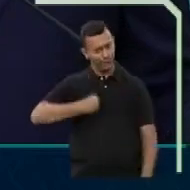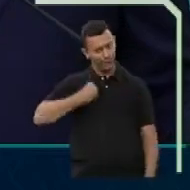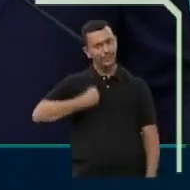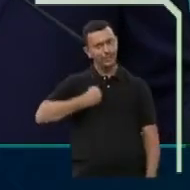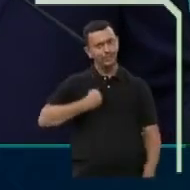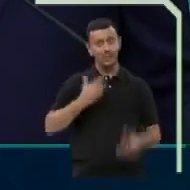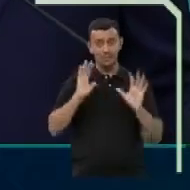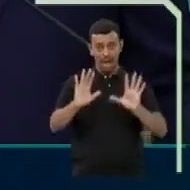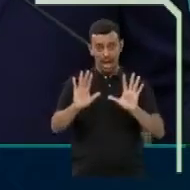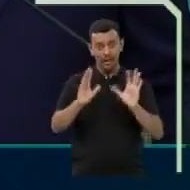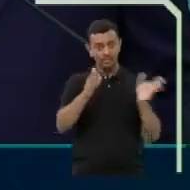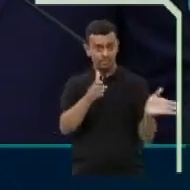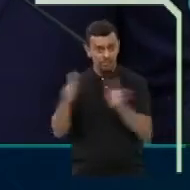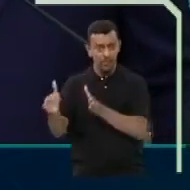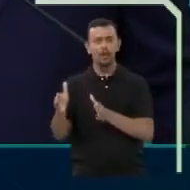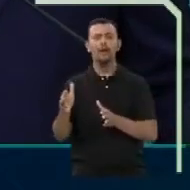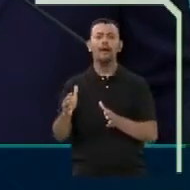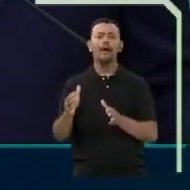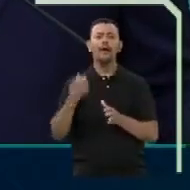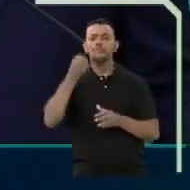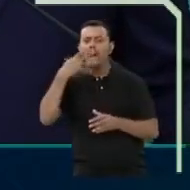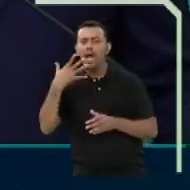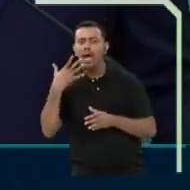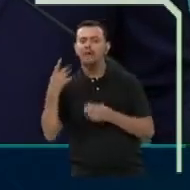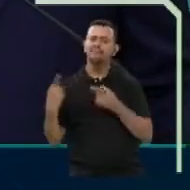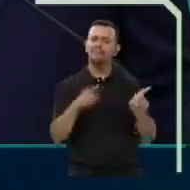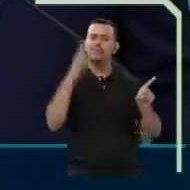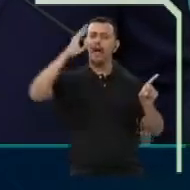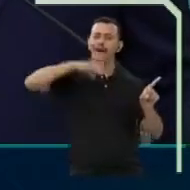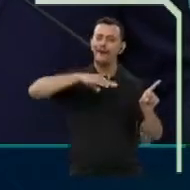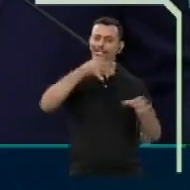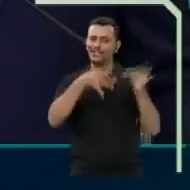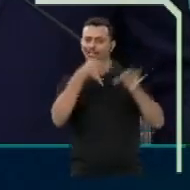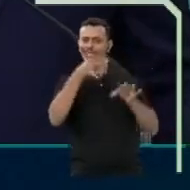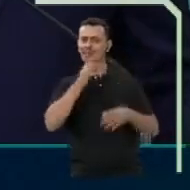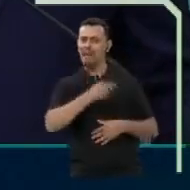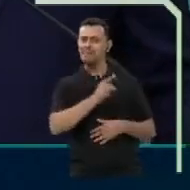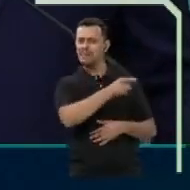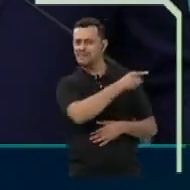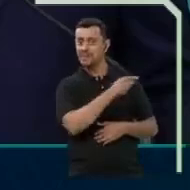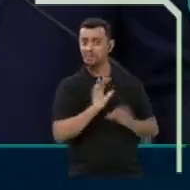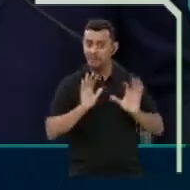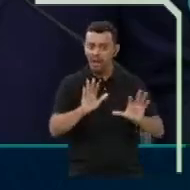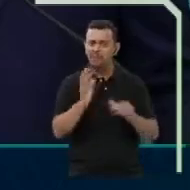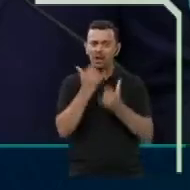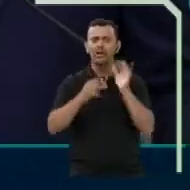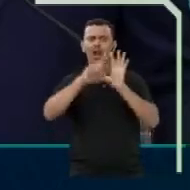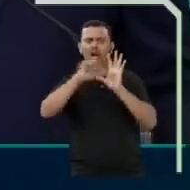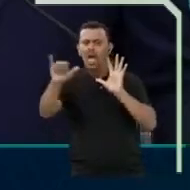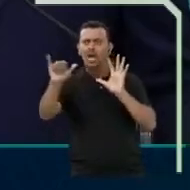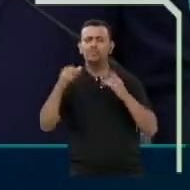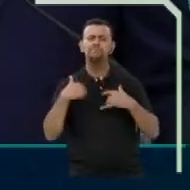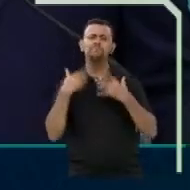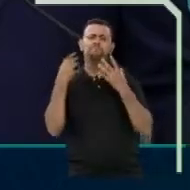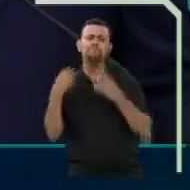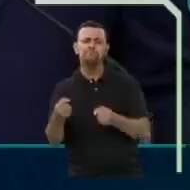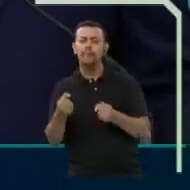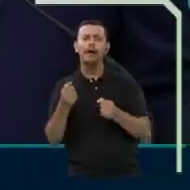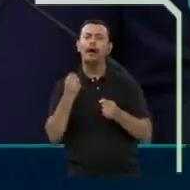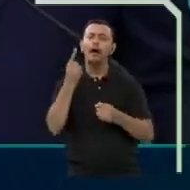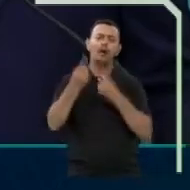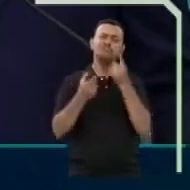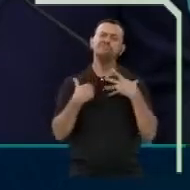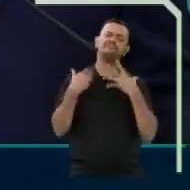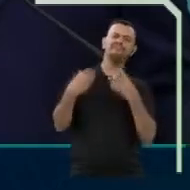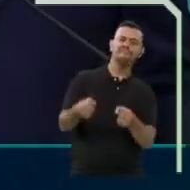para o bem na condenação do mal. No entanto, elas são ignoradas muitas vezes, outras vezes interpretadas